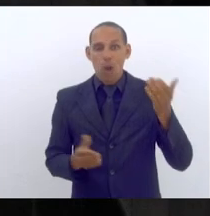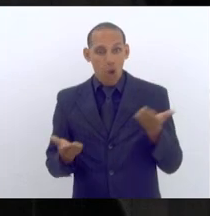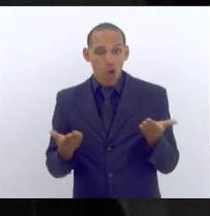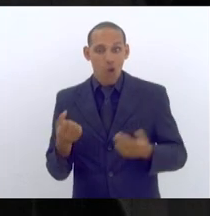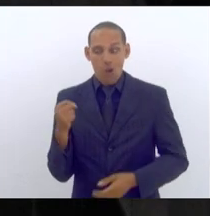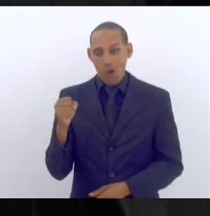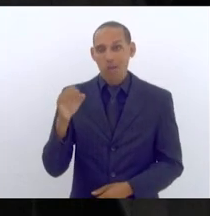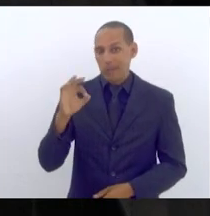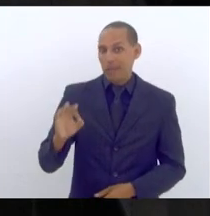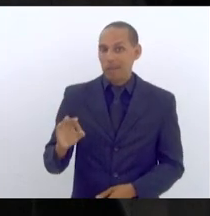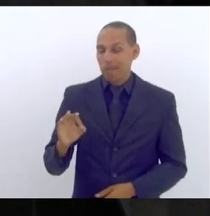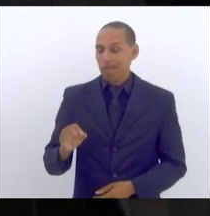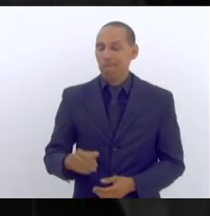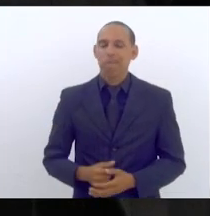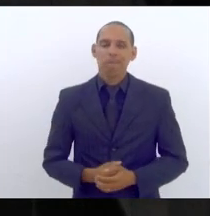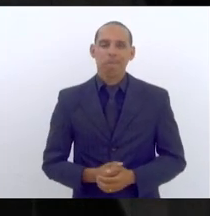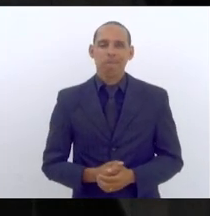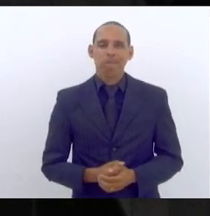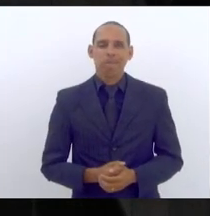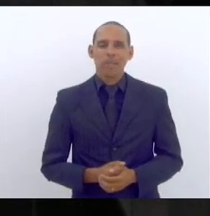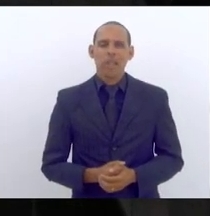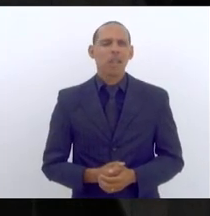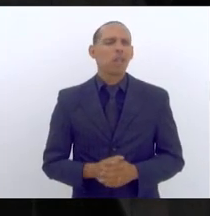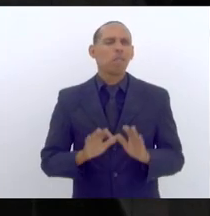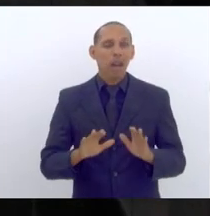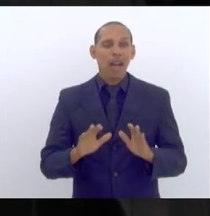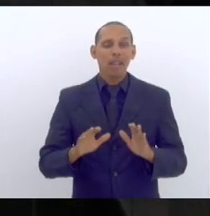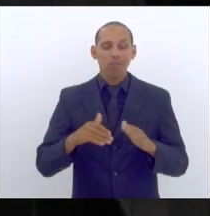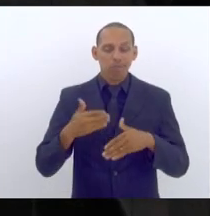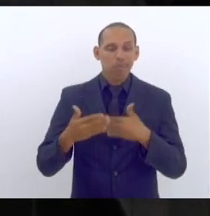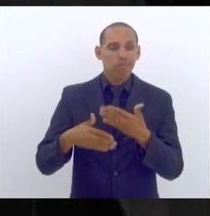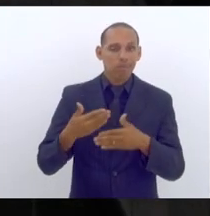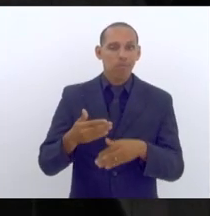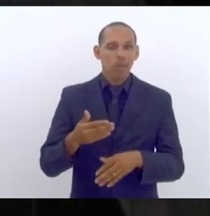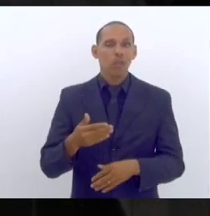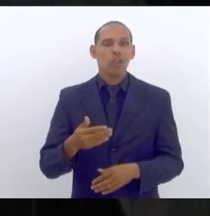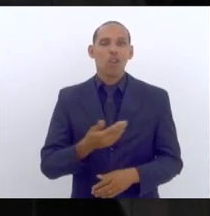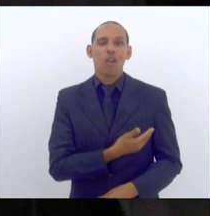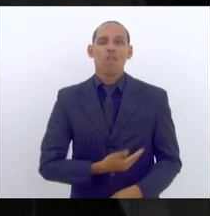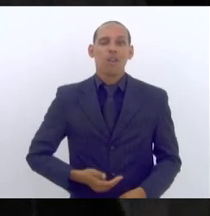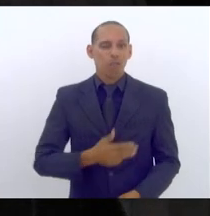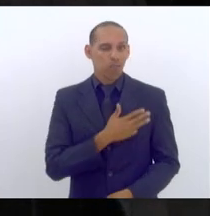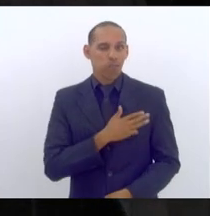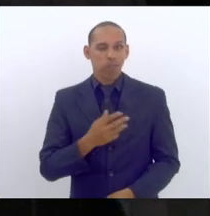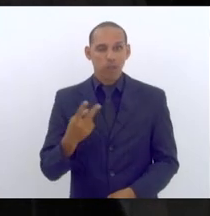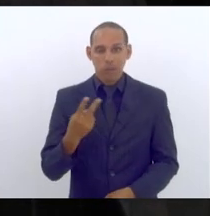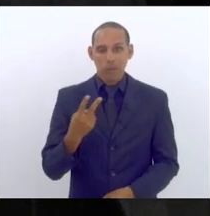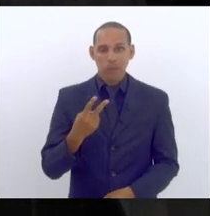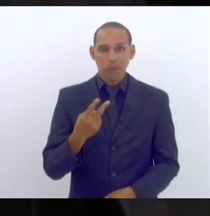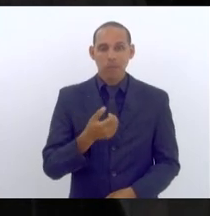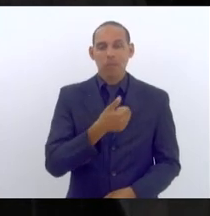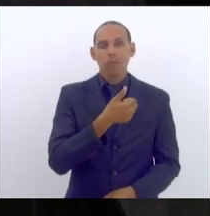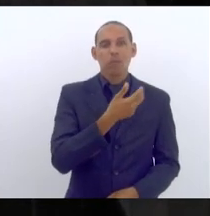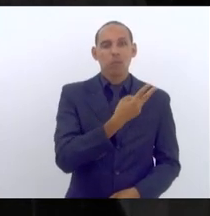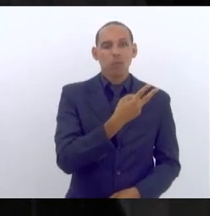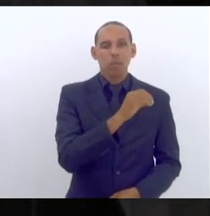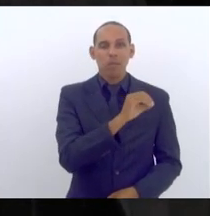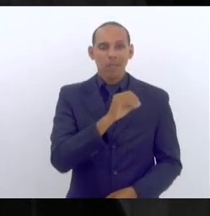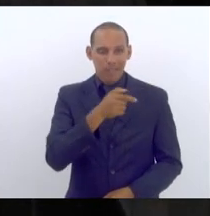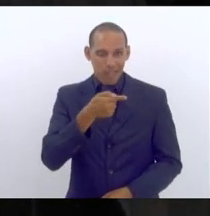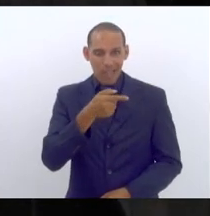8 mas no seu segundo o governo que vai de 7 a